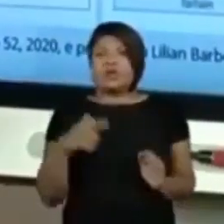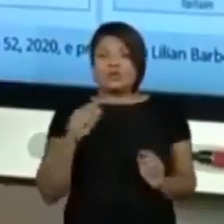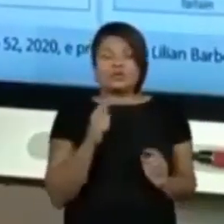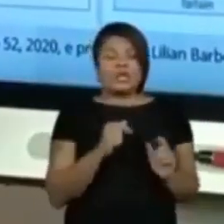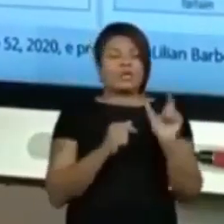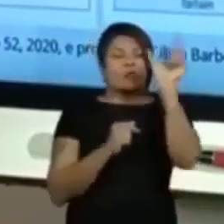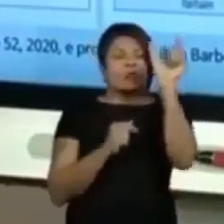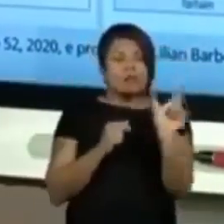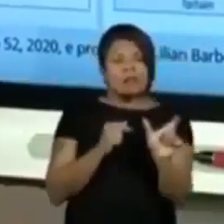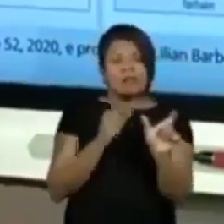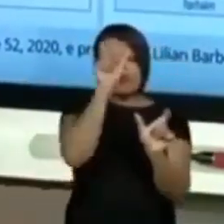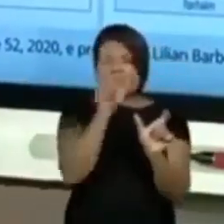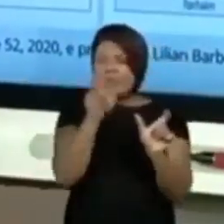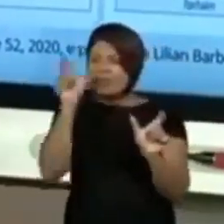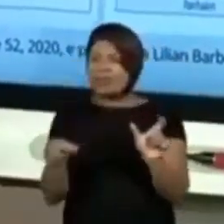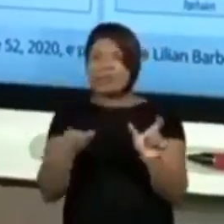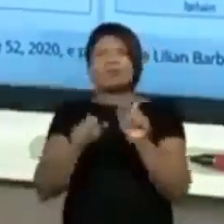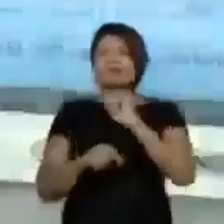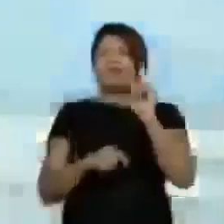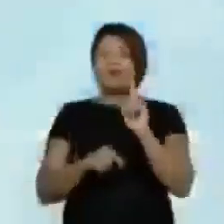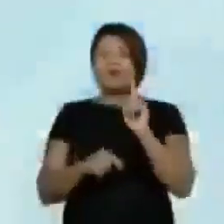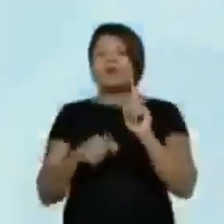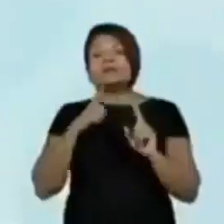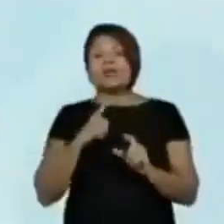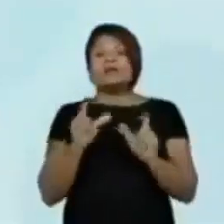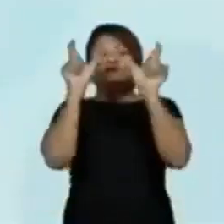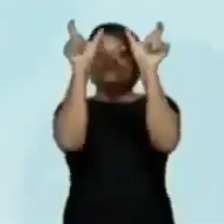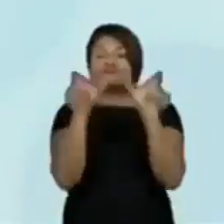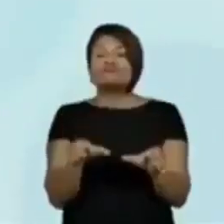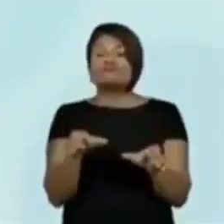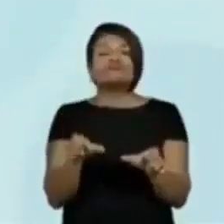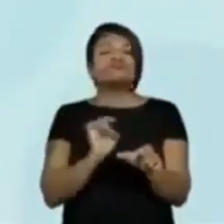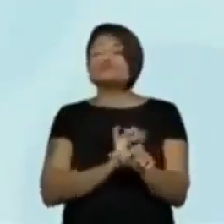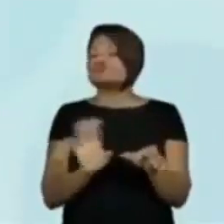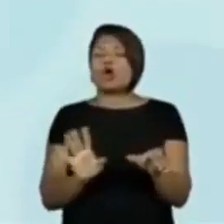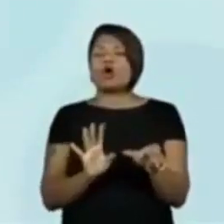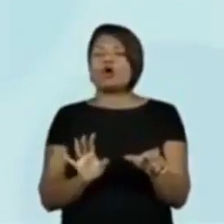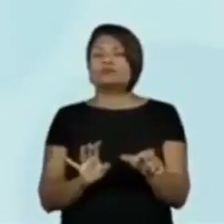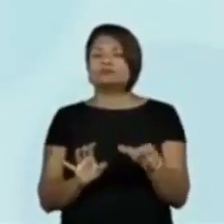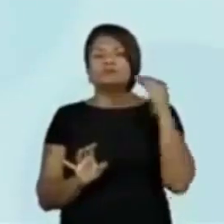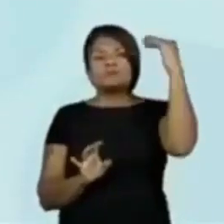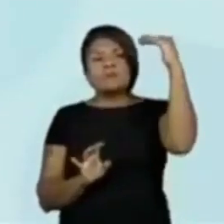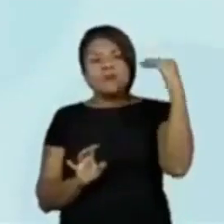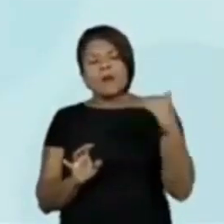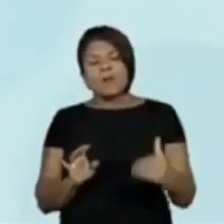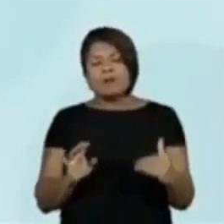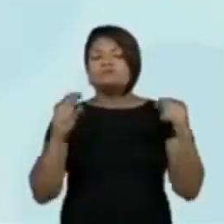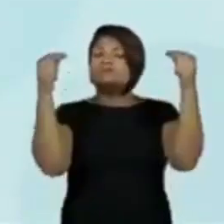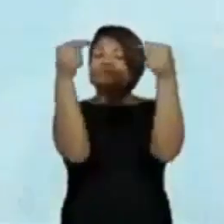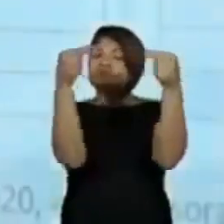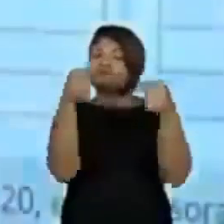só tem uma coluna após os meus descritores, que nesse caso